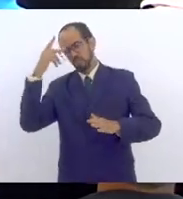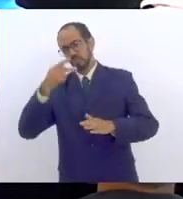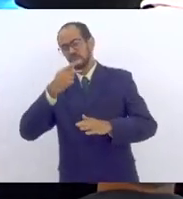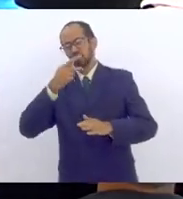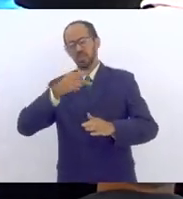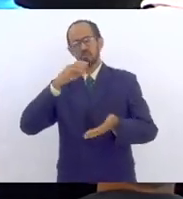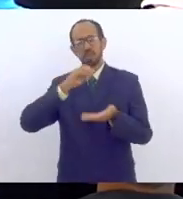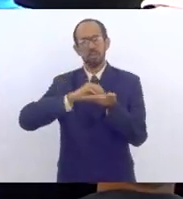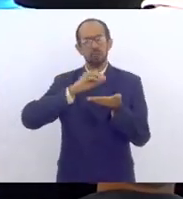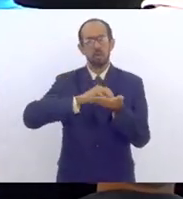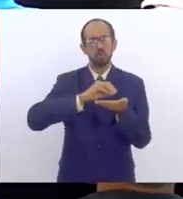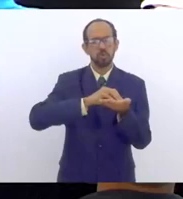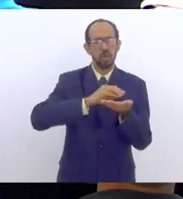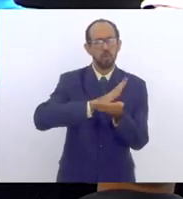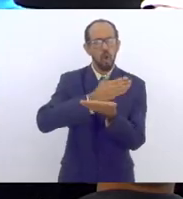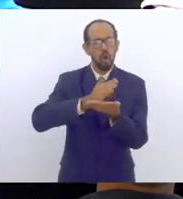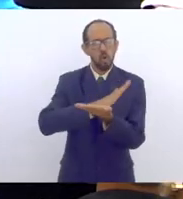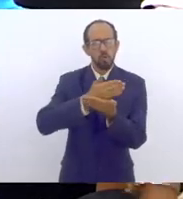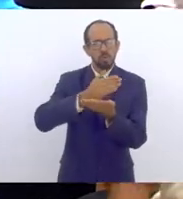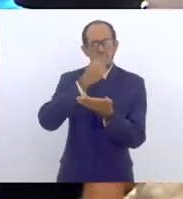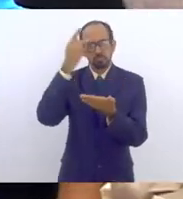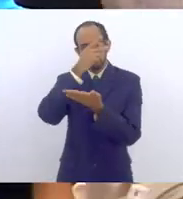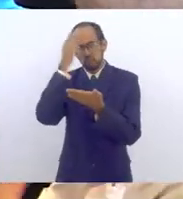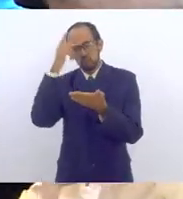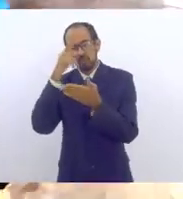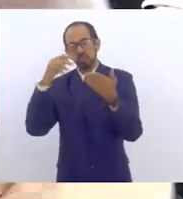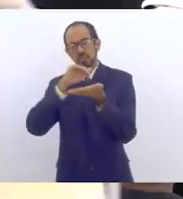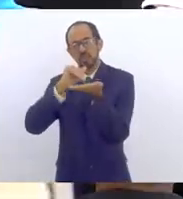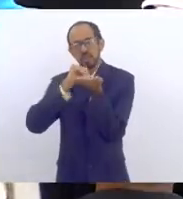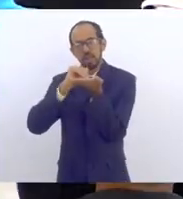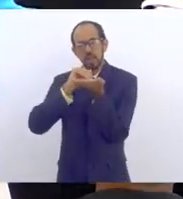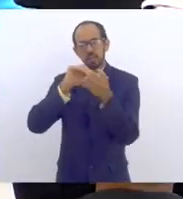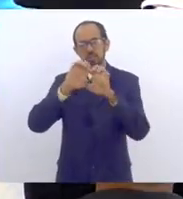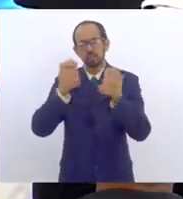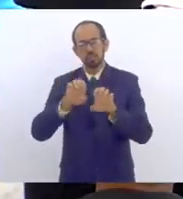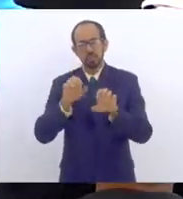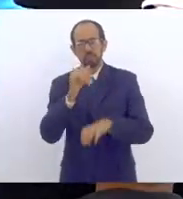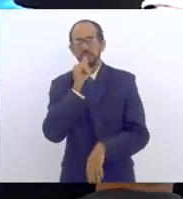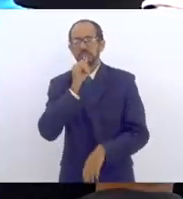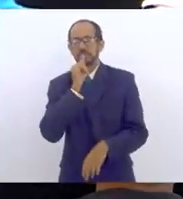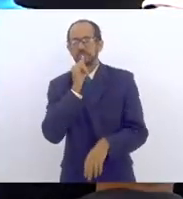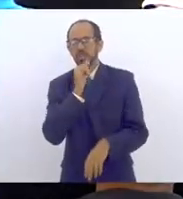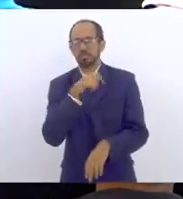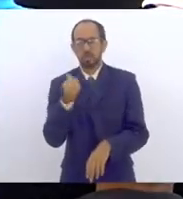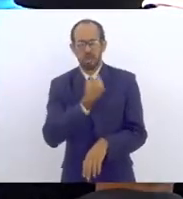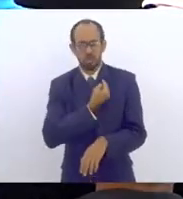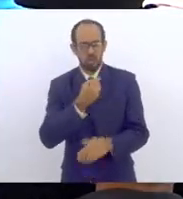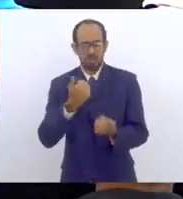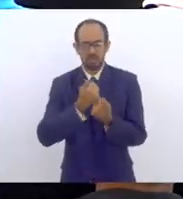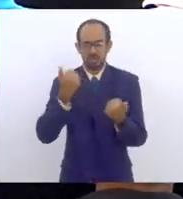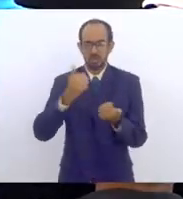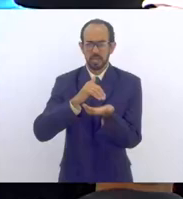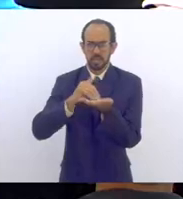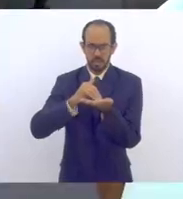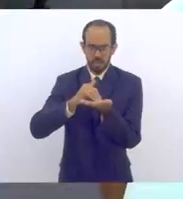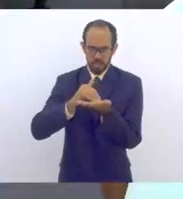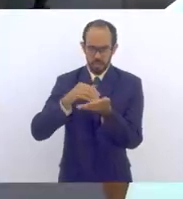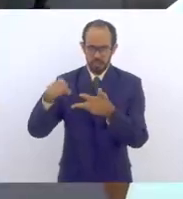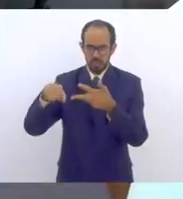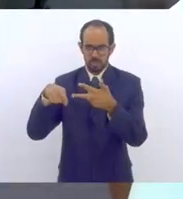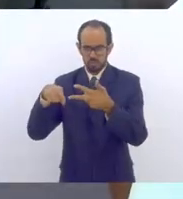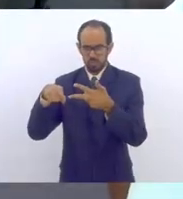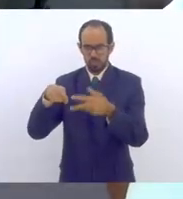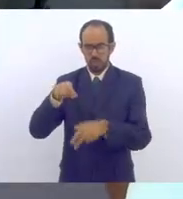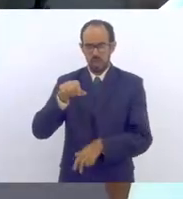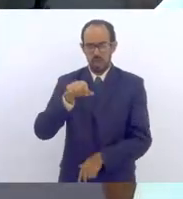gente lá da secretaria de infraestrutura por exemplo a nossa secretária executiva langejara